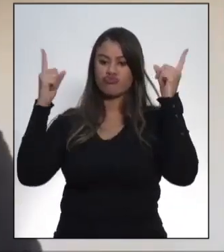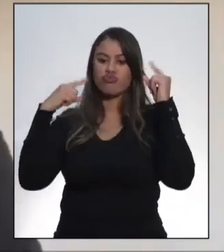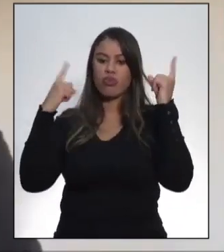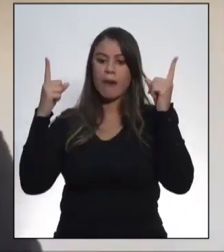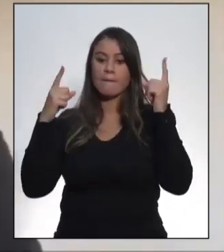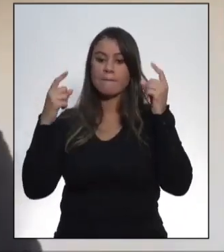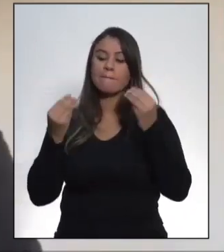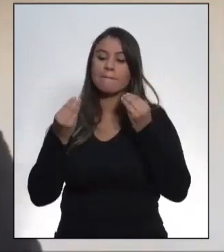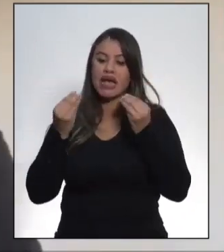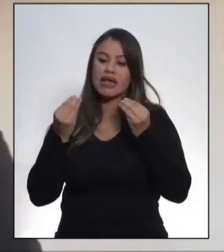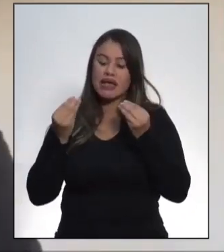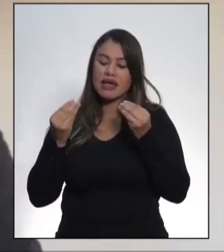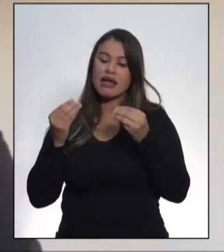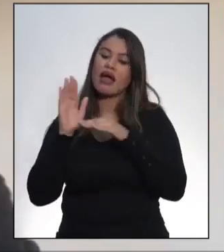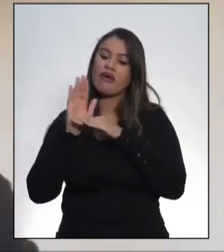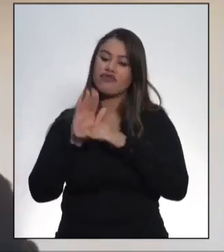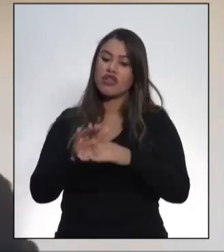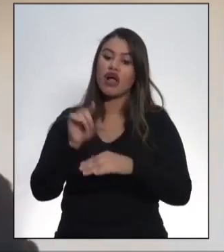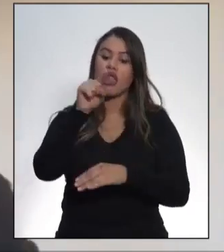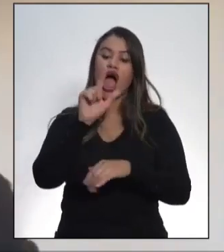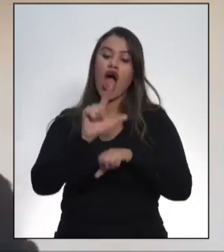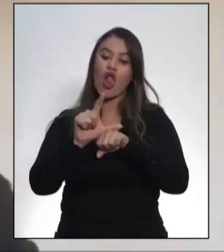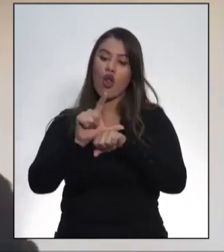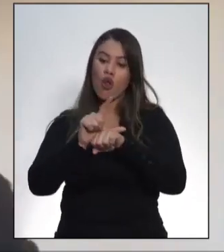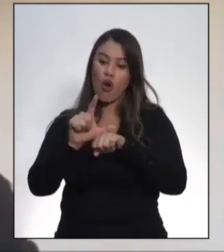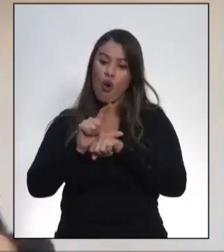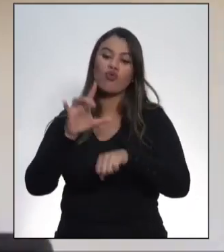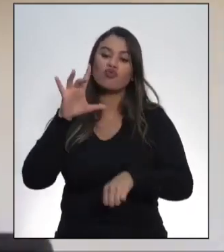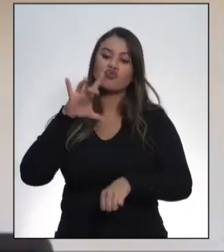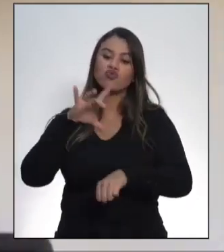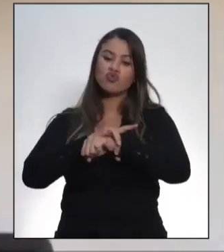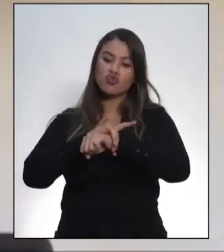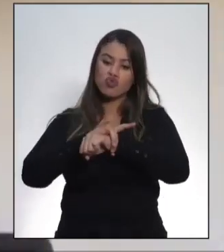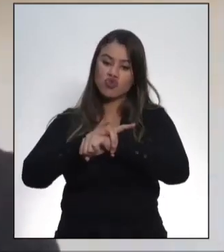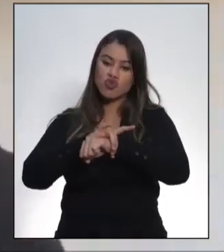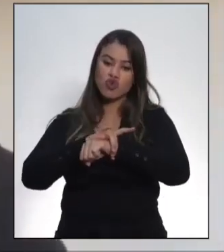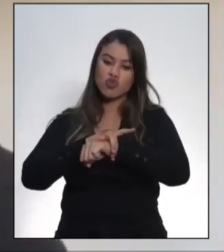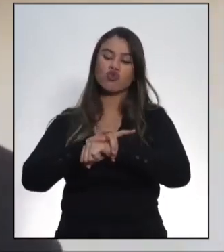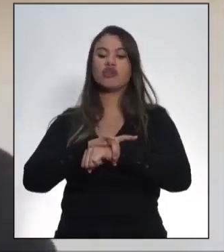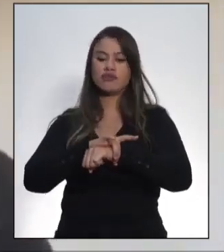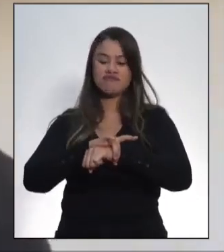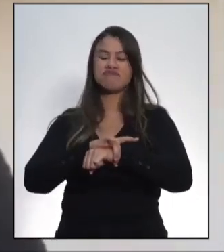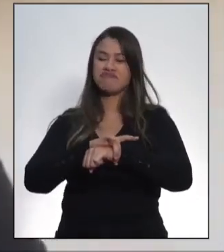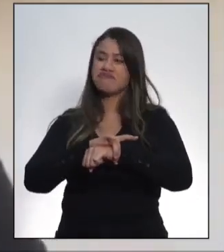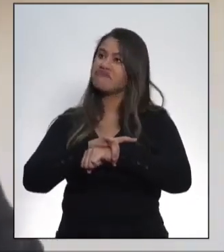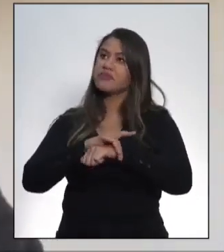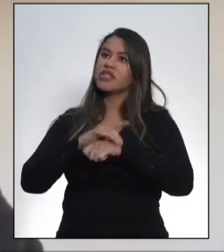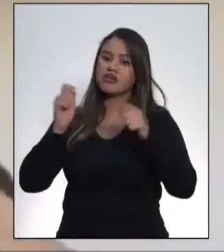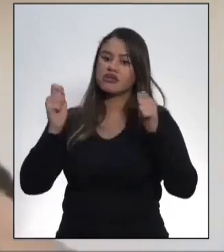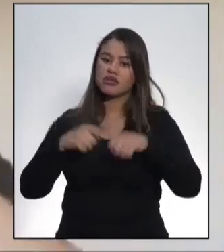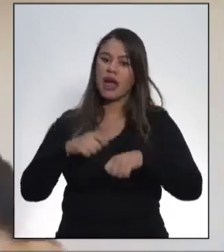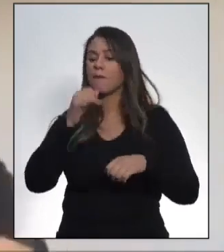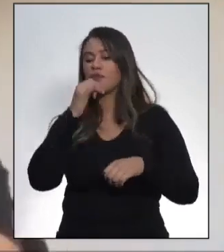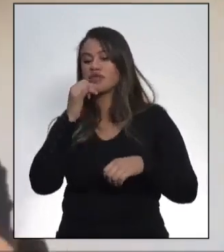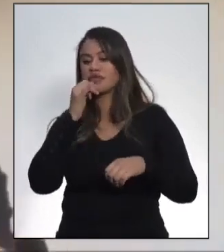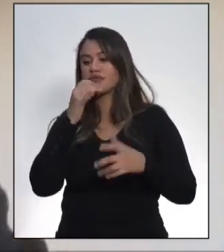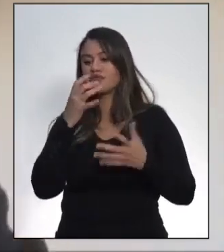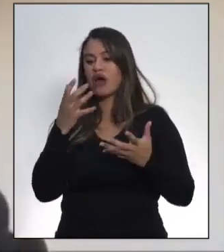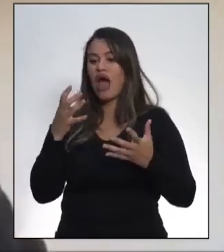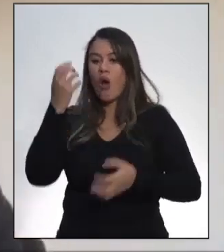dizendo que aquela loja ela é segura do ponto de vista técnico para o Corpo de Bombeiros, em caso de